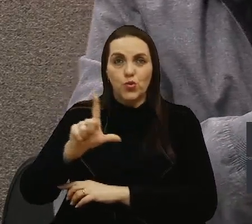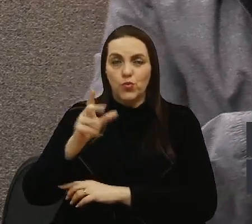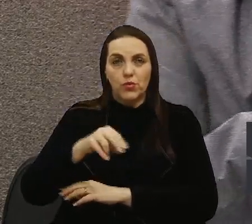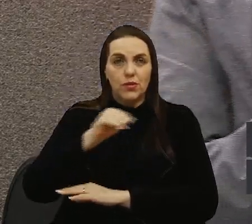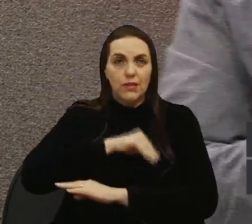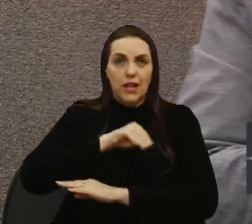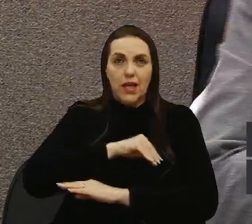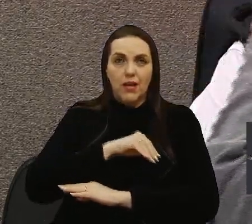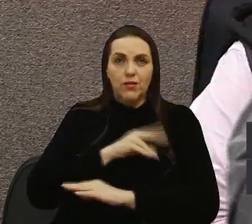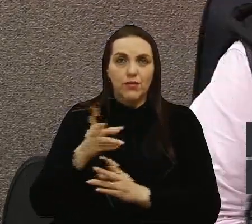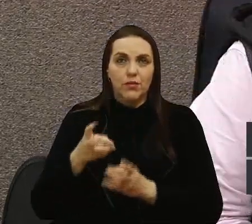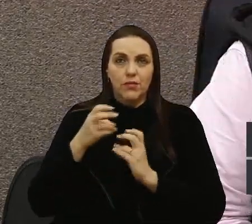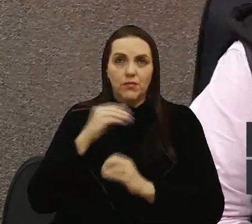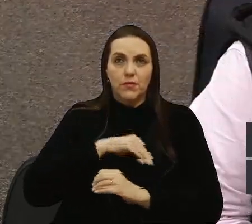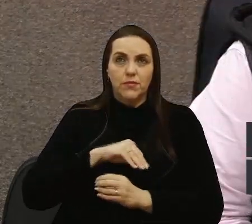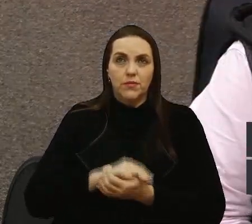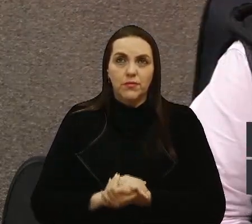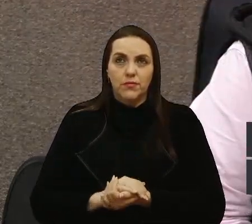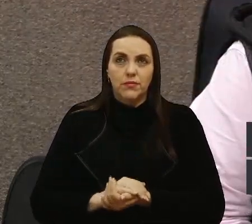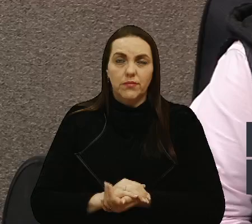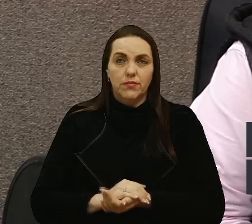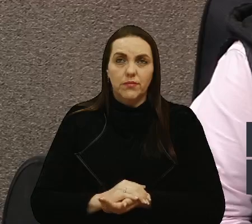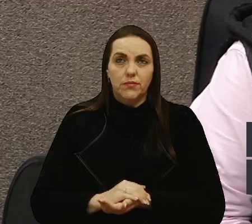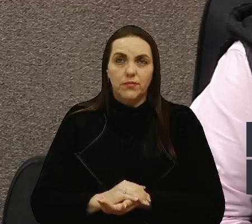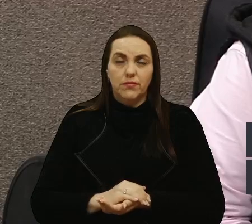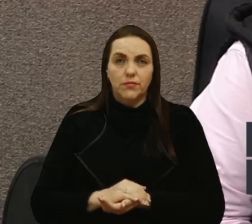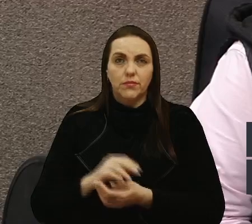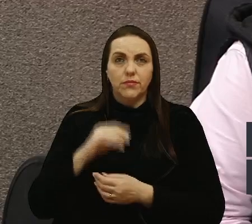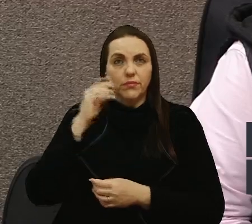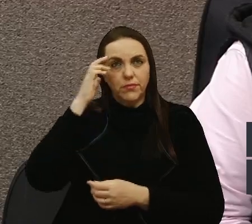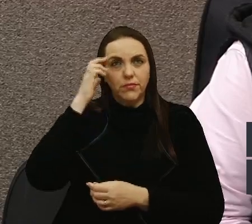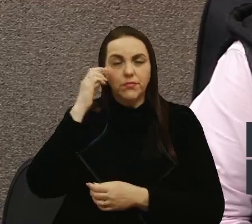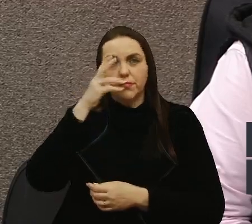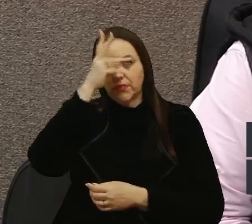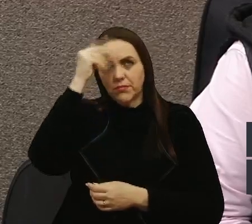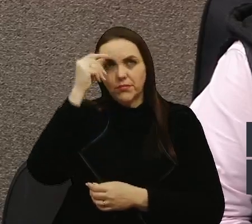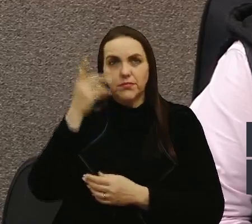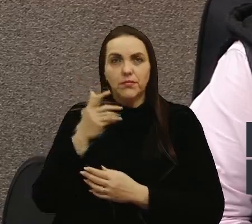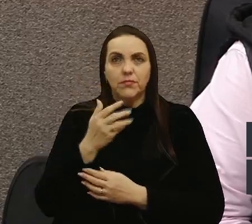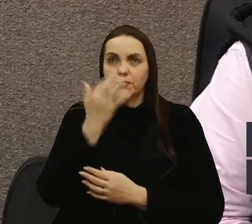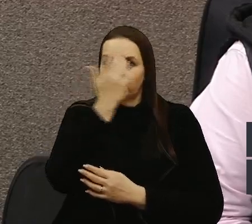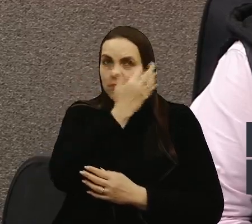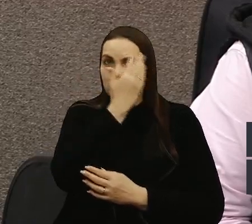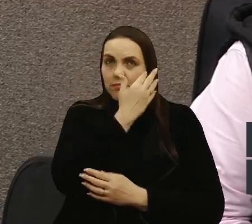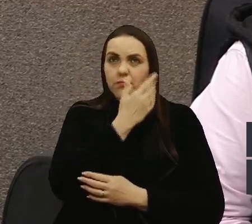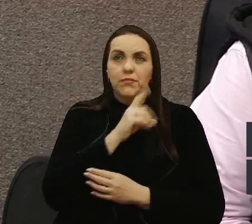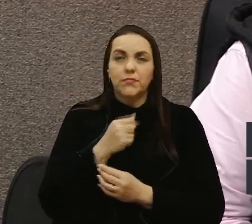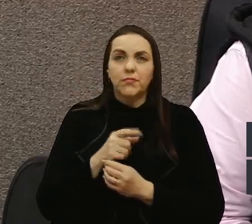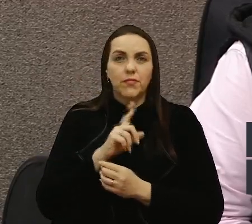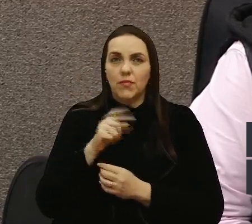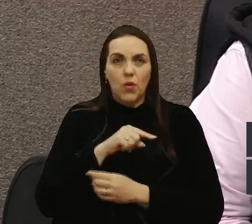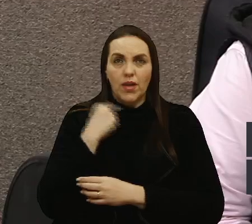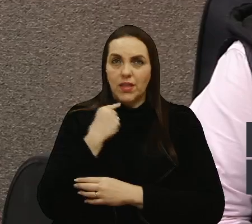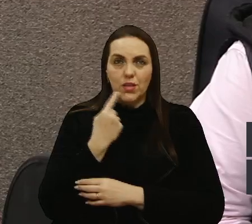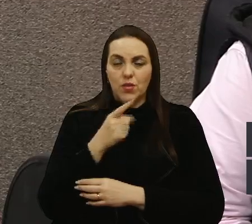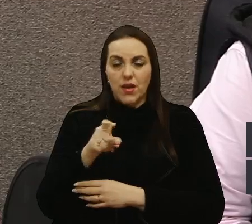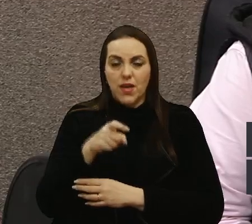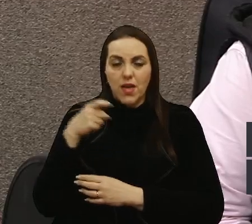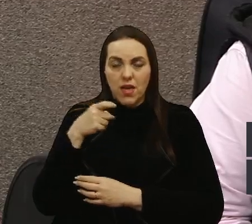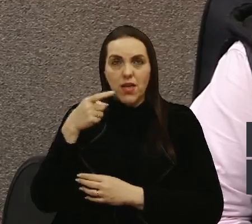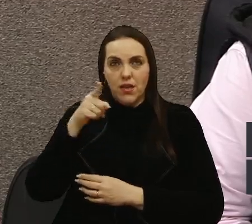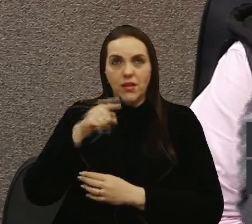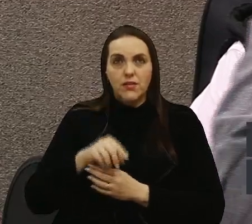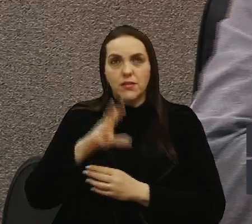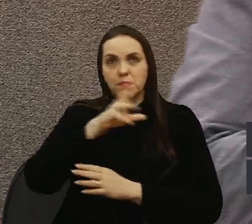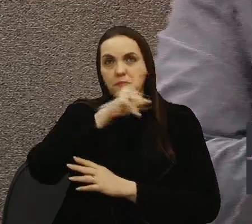recebeu. E o voto de congratulação vai para o prefeito Adiló, que não atrasou o pagamento da esposa desse ex-candidato a prefeito, que tem sua função